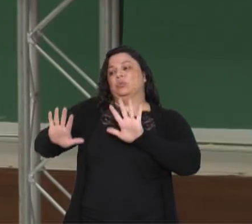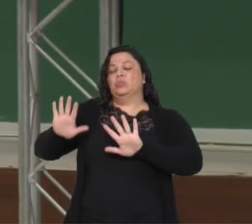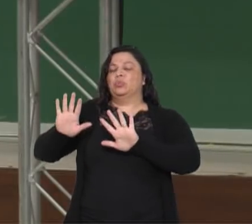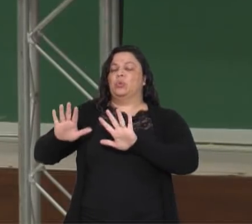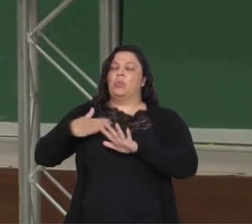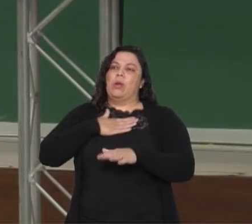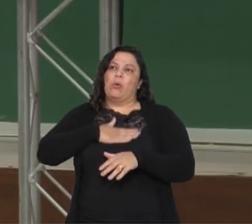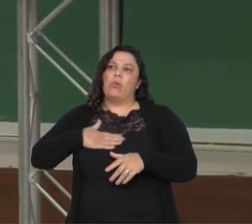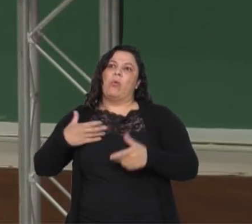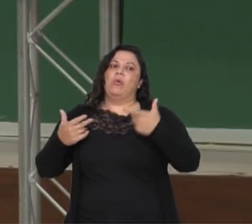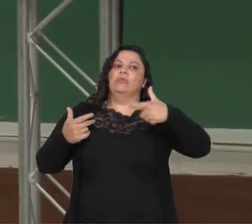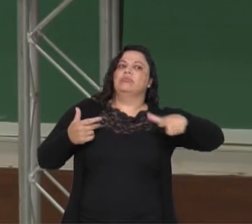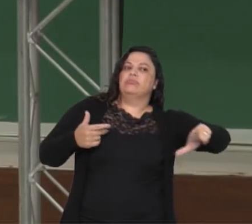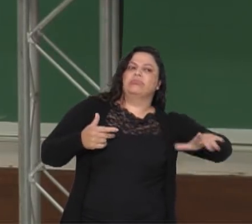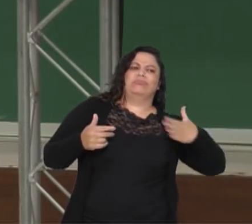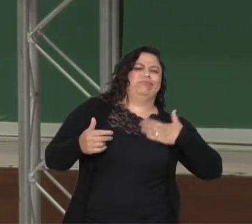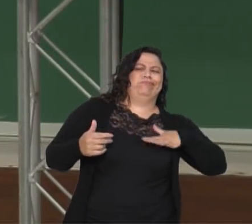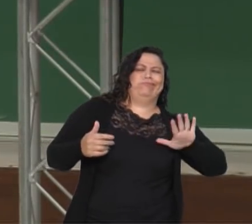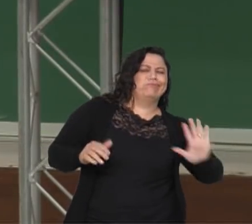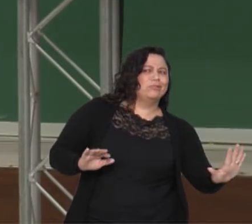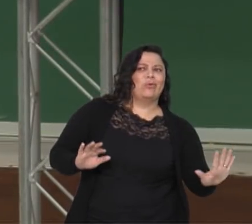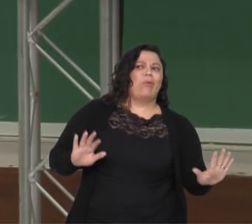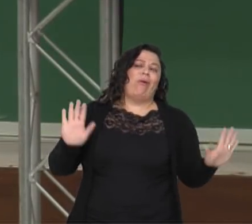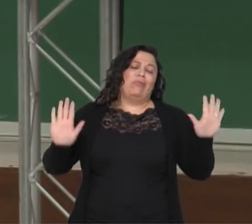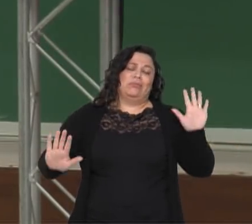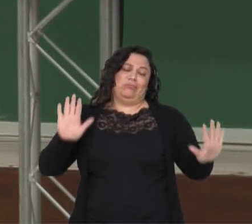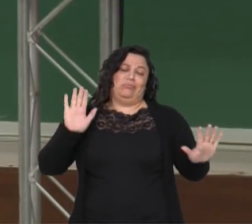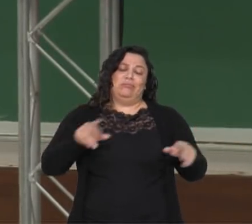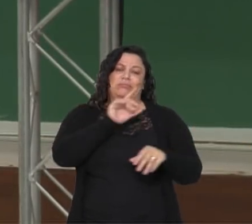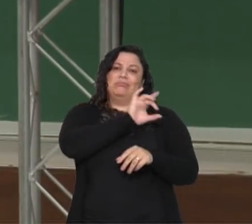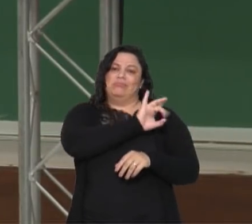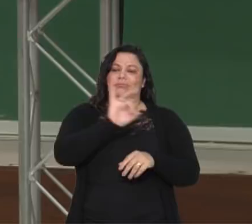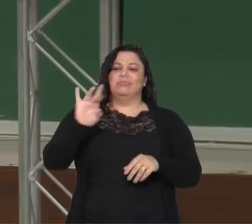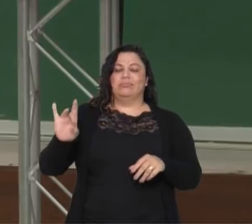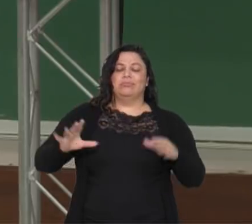tenha alguma interferência nisso que você quer ouvir, aquilo pode ser considerado ruído.